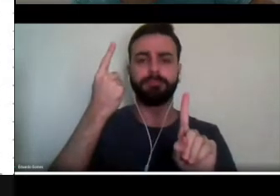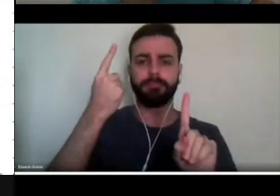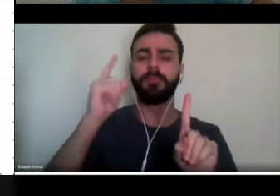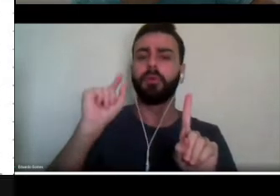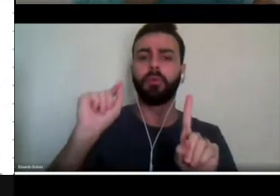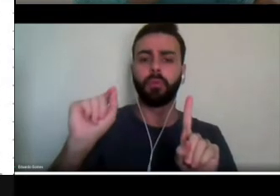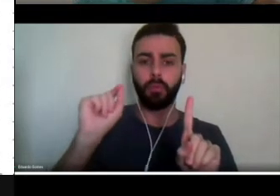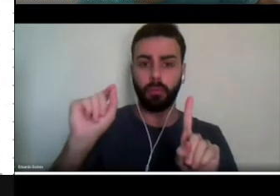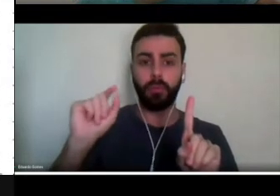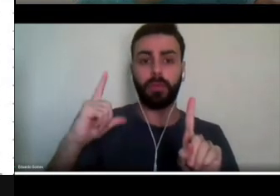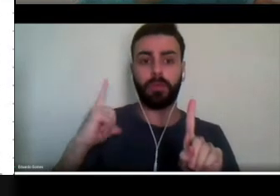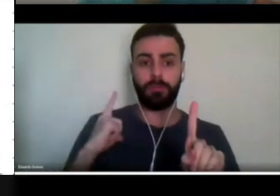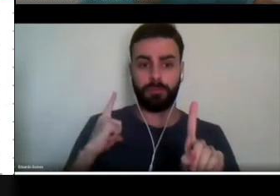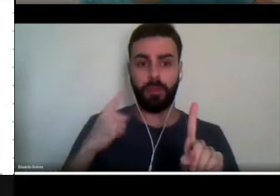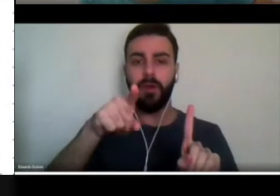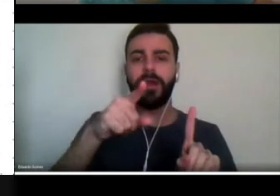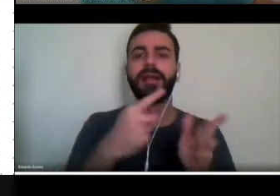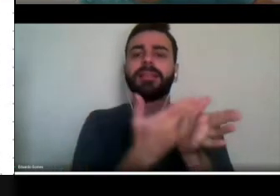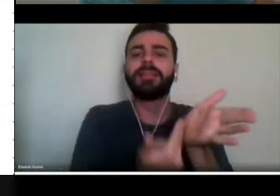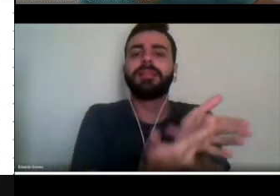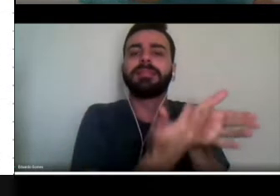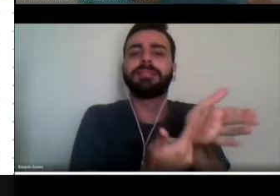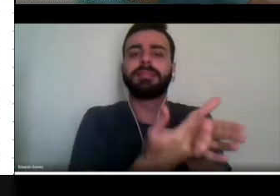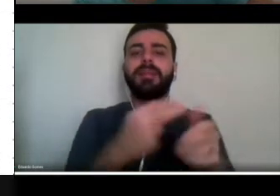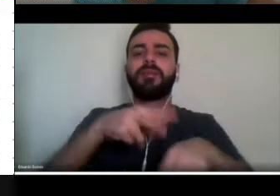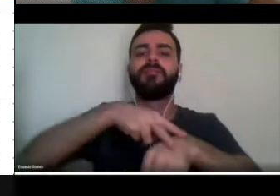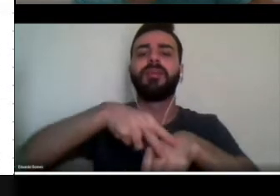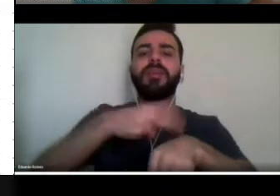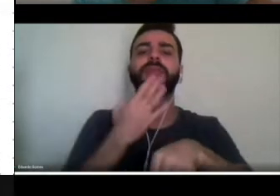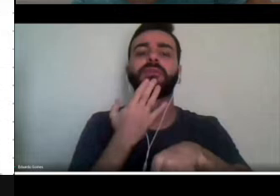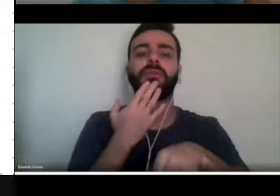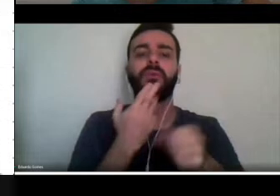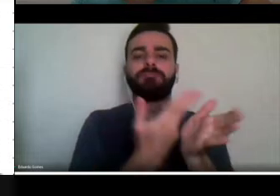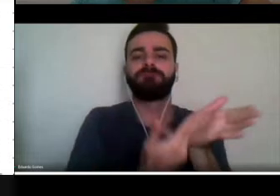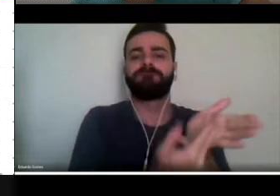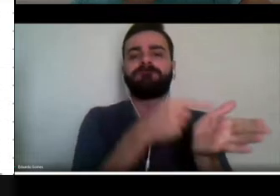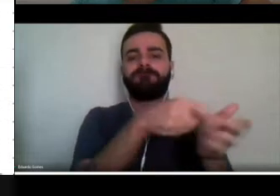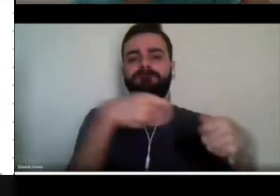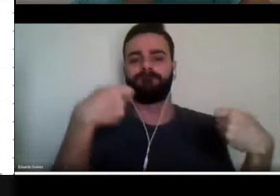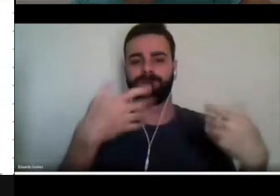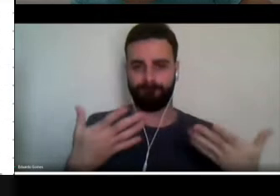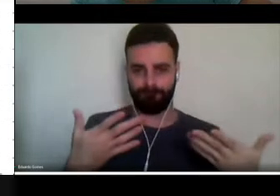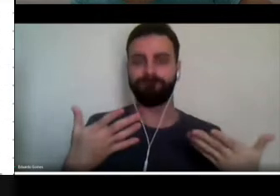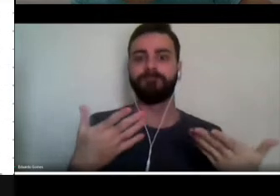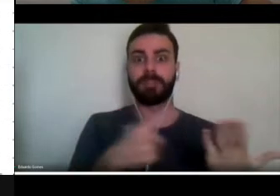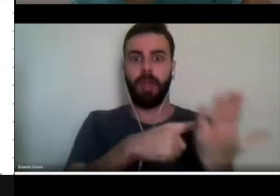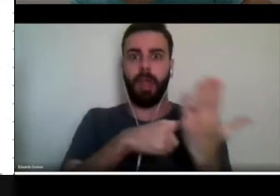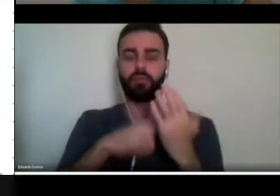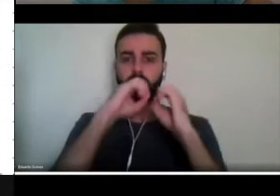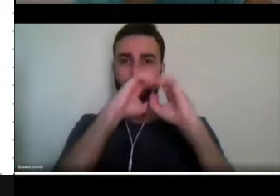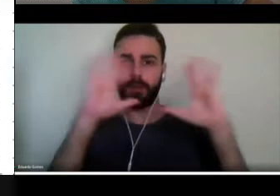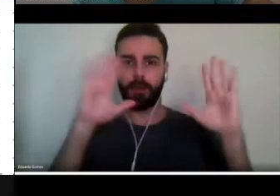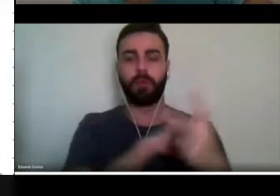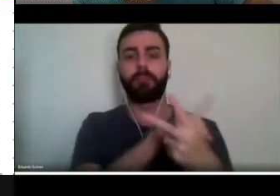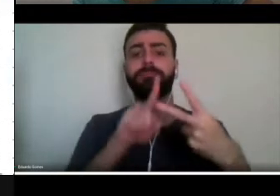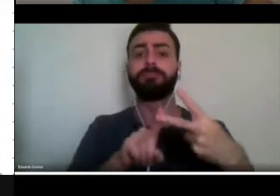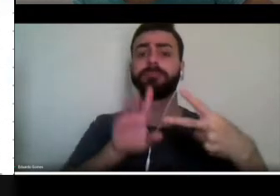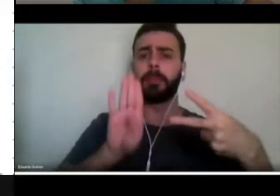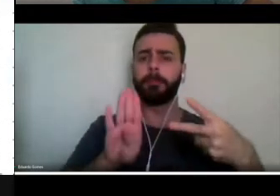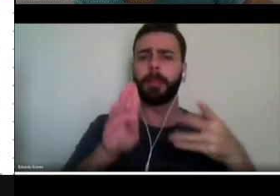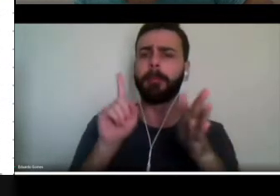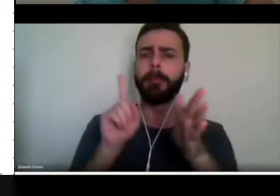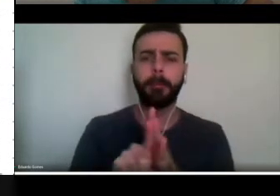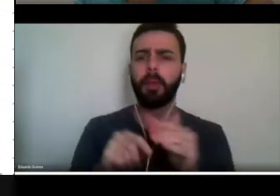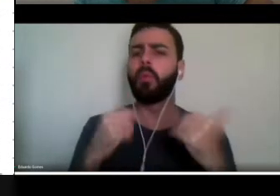ó. É esse esquema, tá? Na letra B, ele pergunta: qual a sua aceleração durante